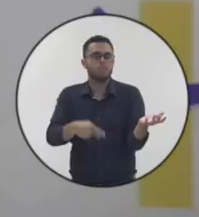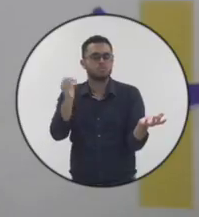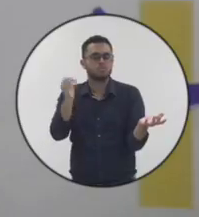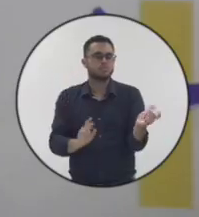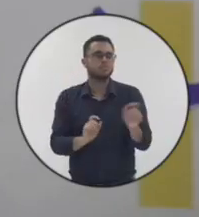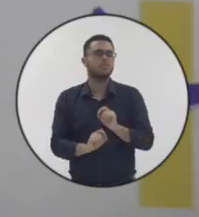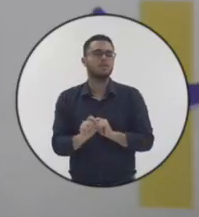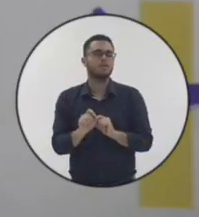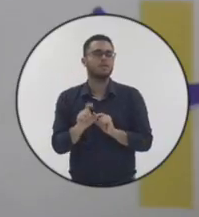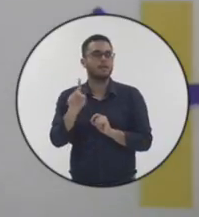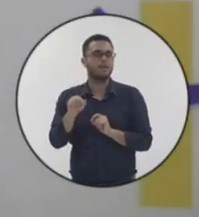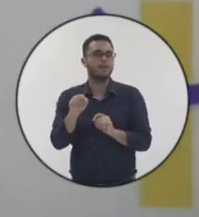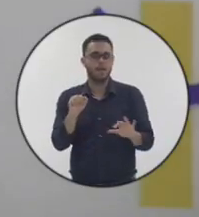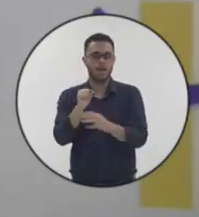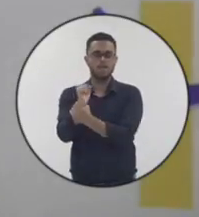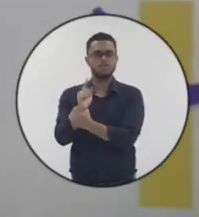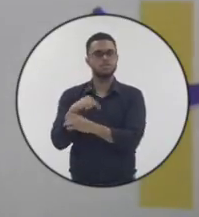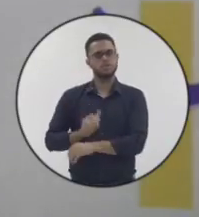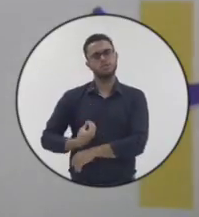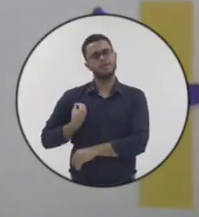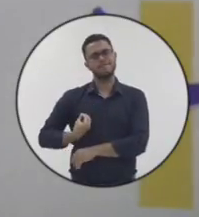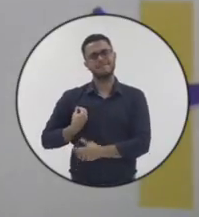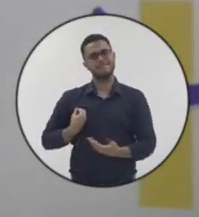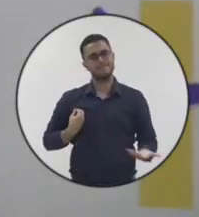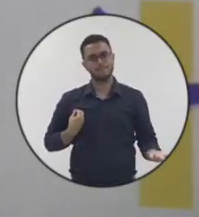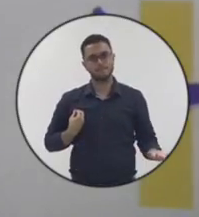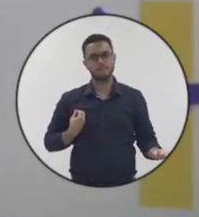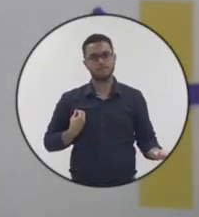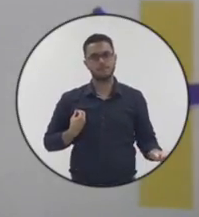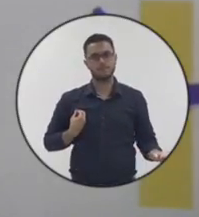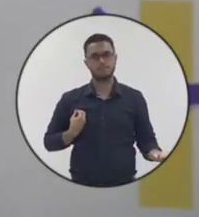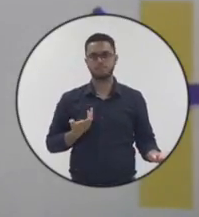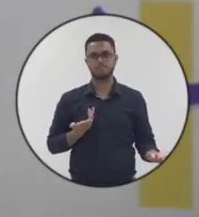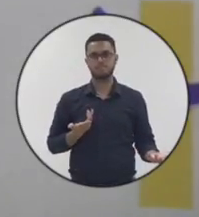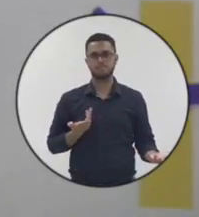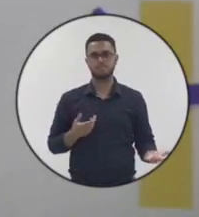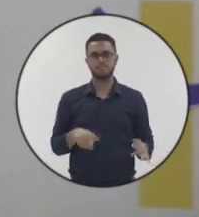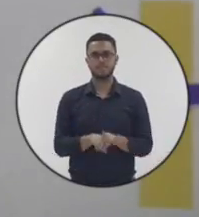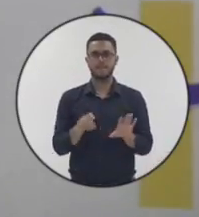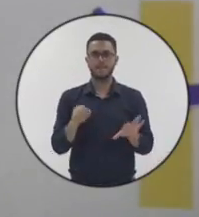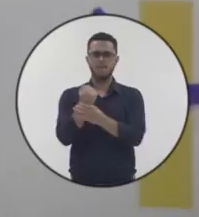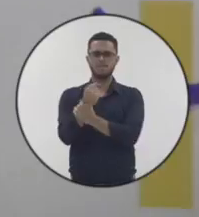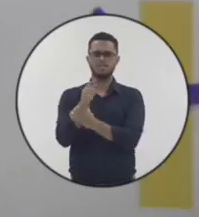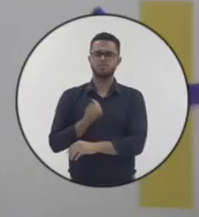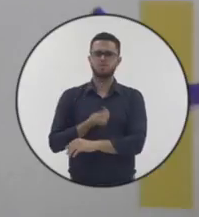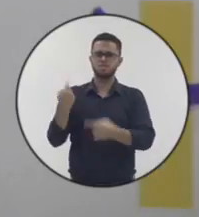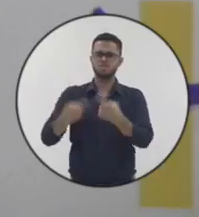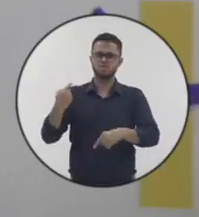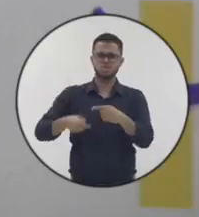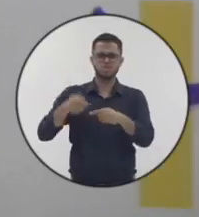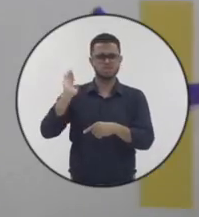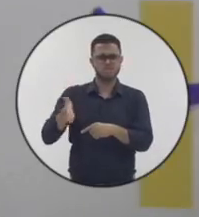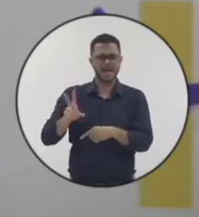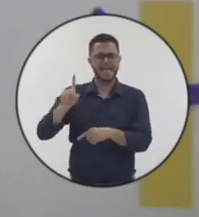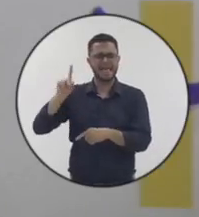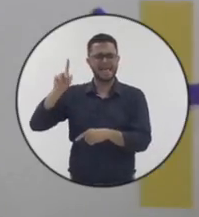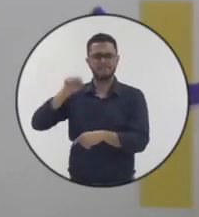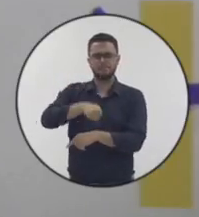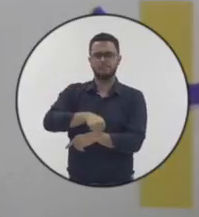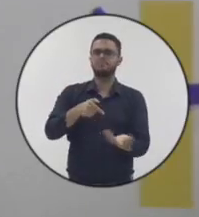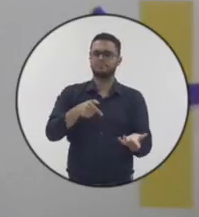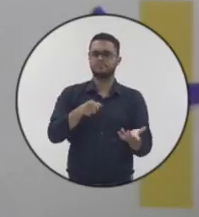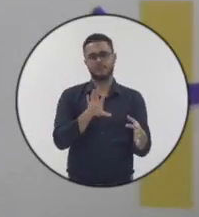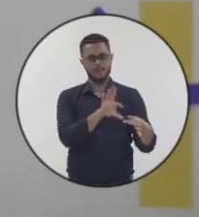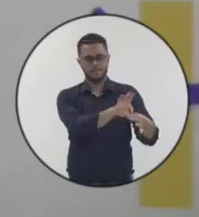é a garantia da nossa existência, né, que é a garantia que a gente discute há muito tempo com esse nosso parceiro, que é o Conselho Federal